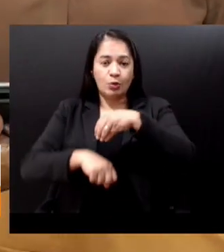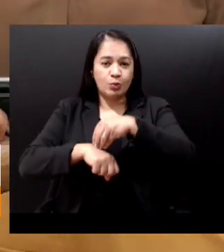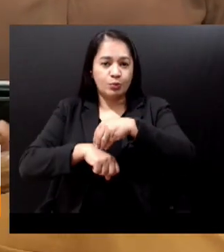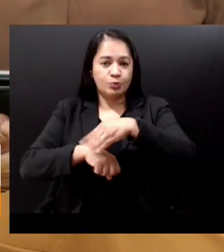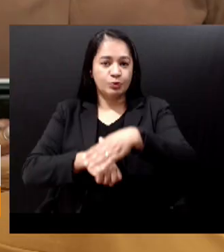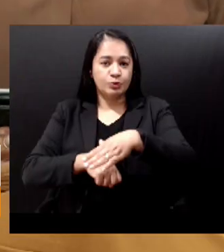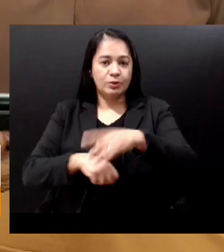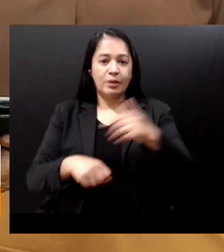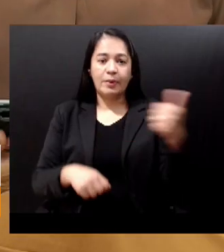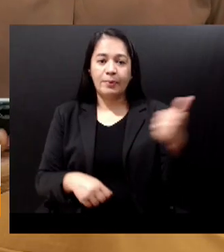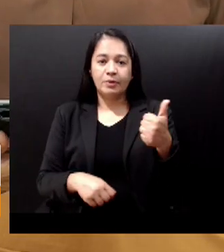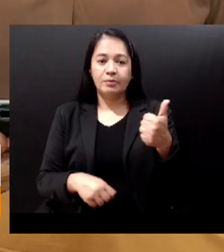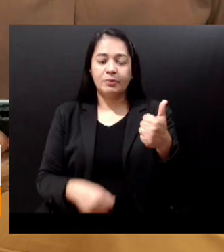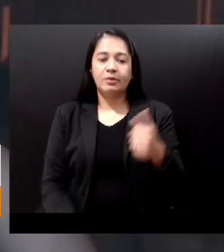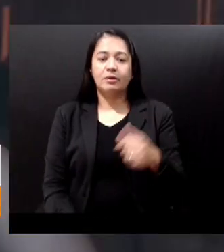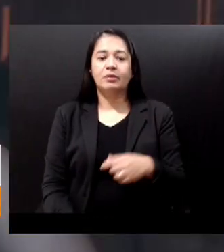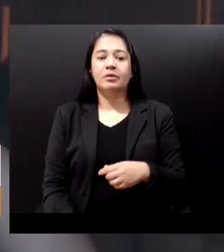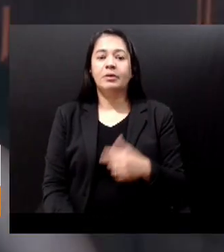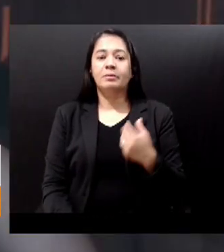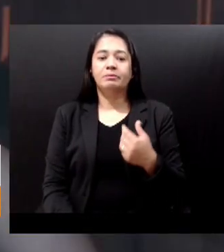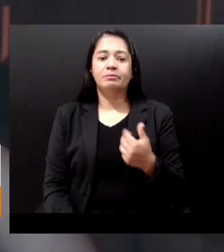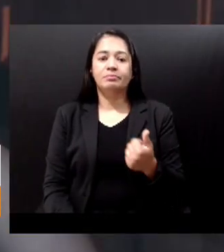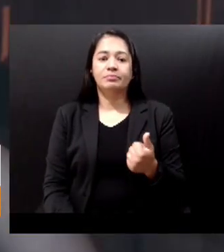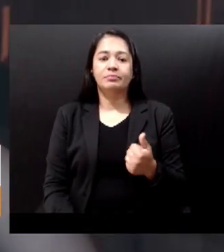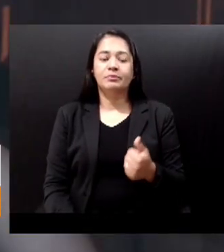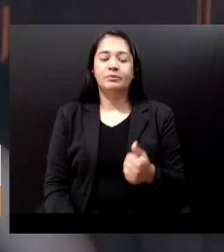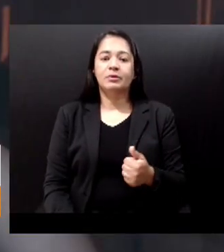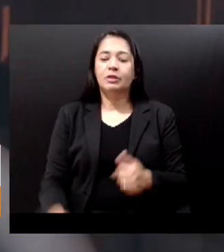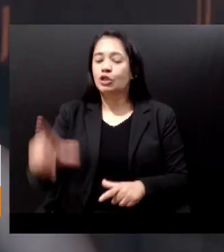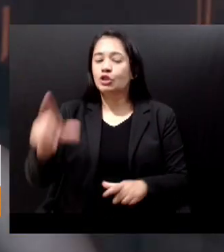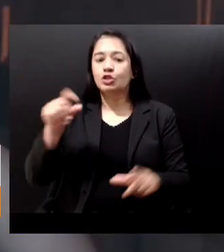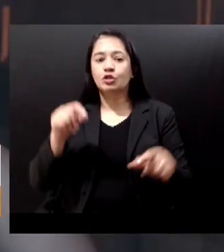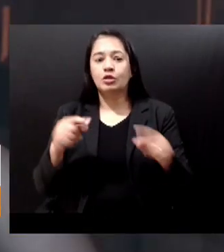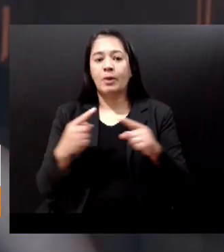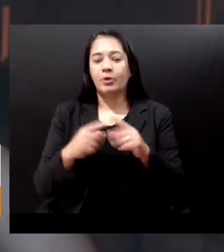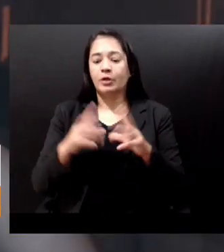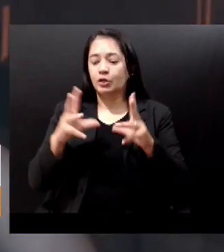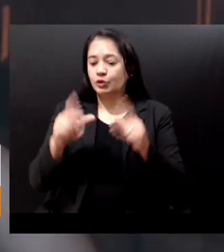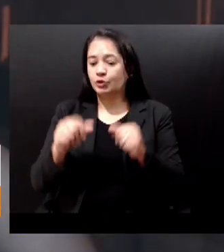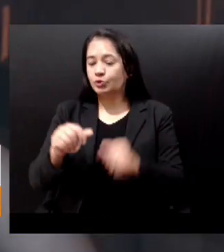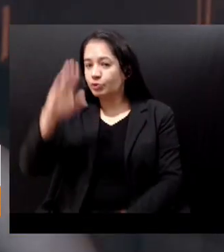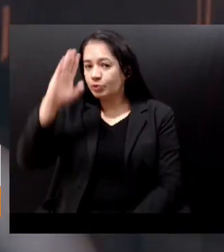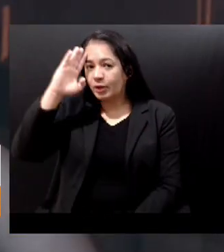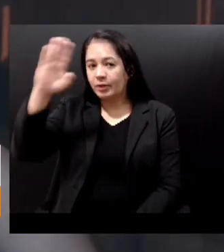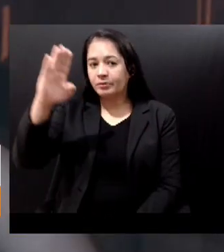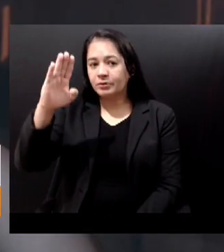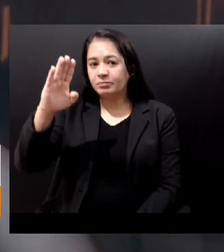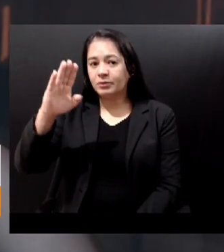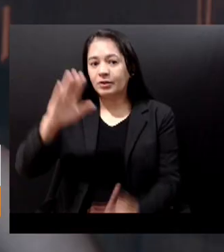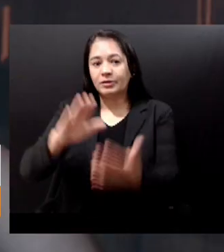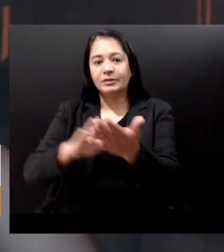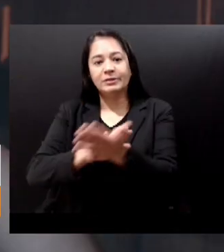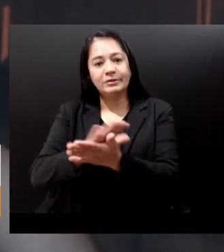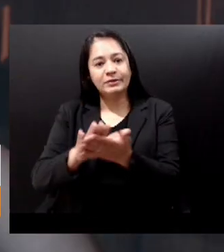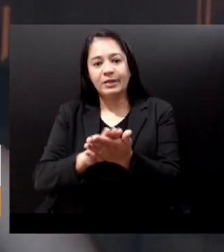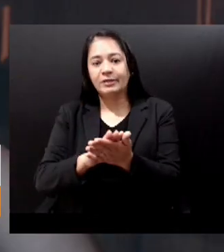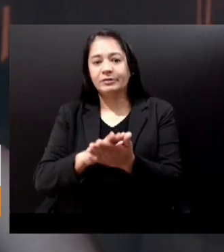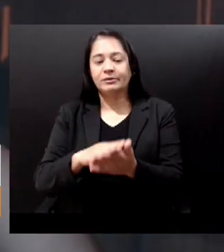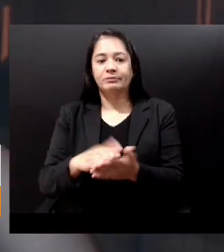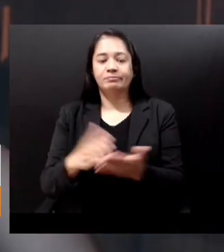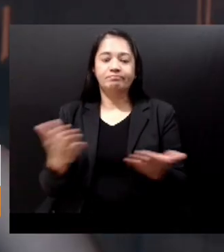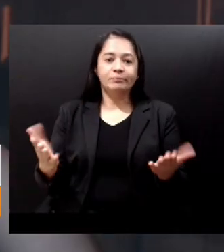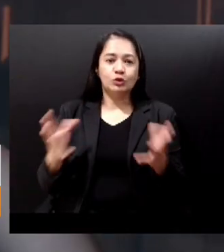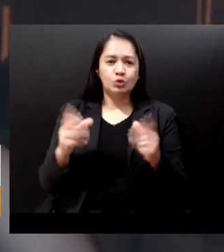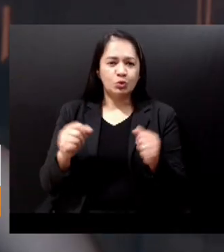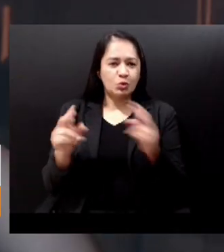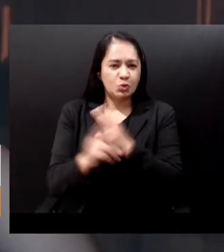vem à cabeça é talvez estabelecer prioridades, porque quando tudo é prioridade, nada é prioridade. Quando tudo é urgente, nada é urgente. A gente precisa